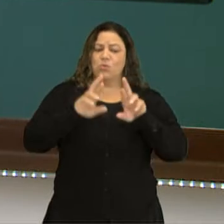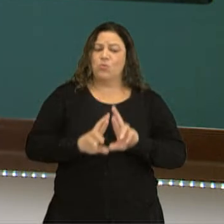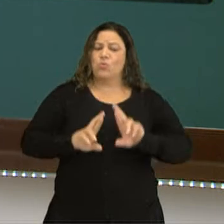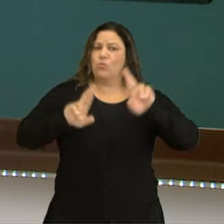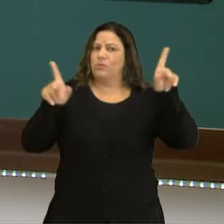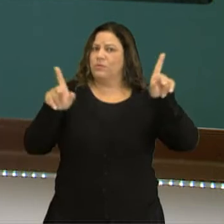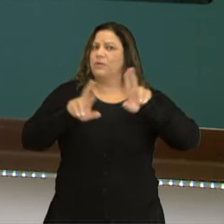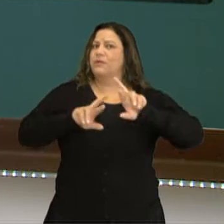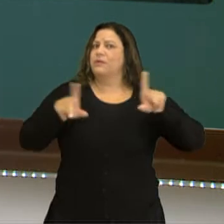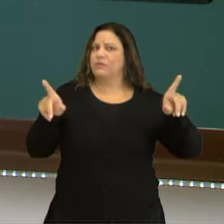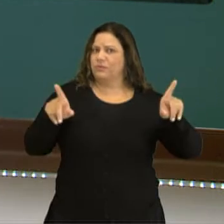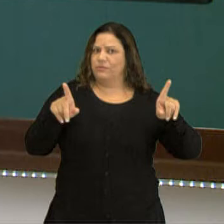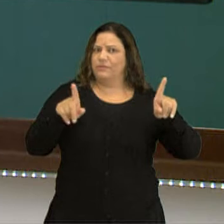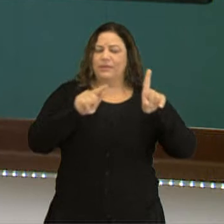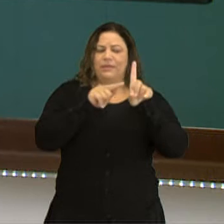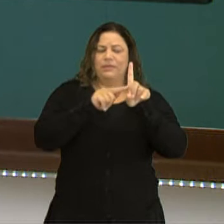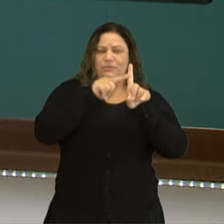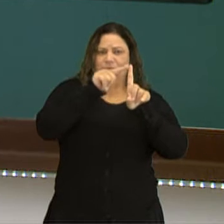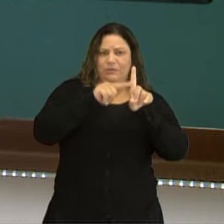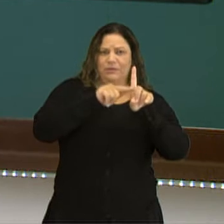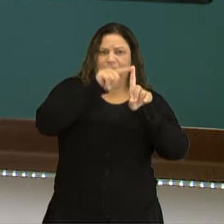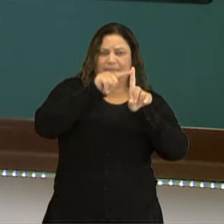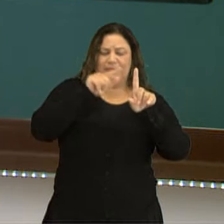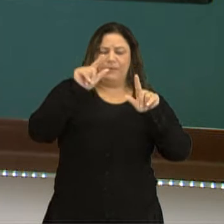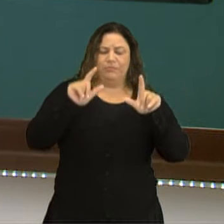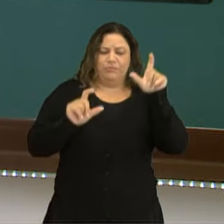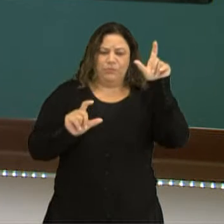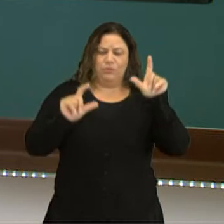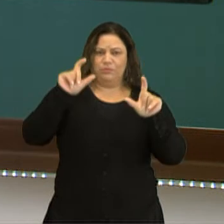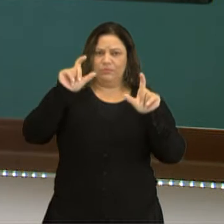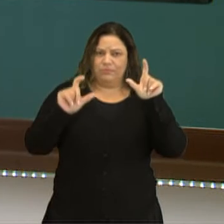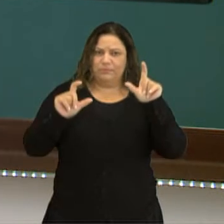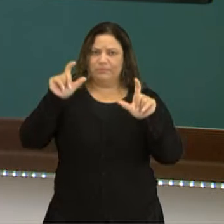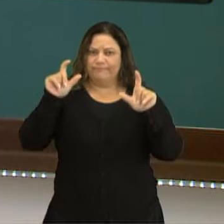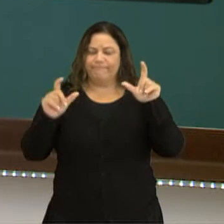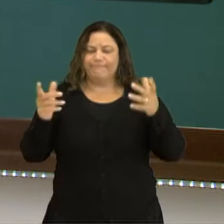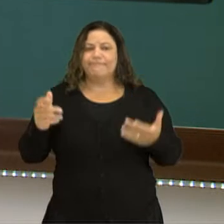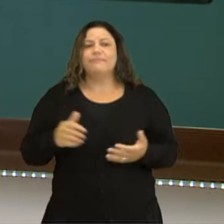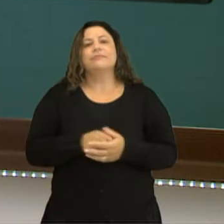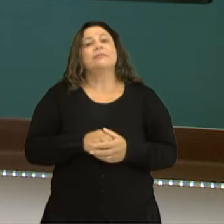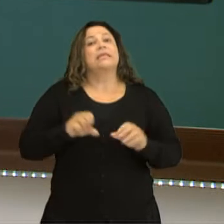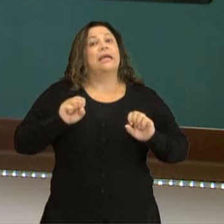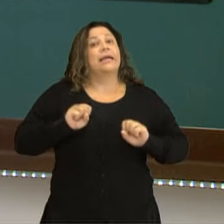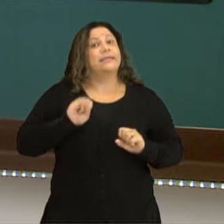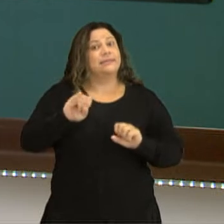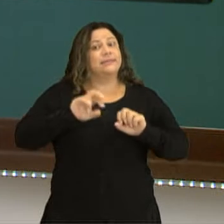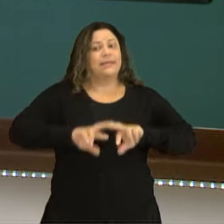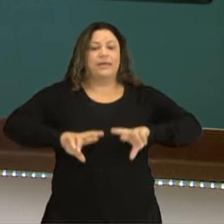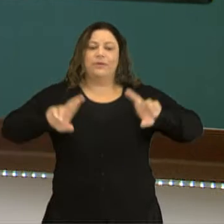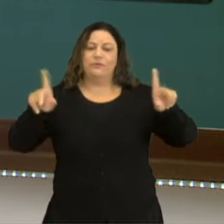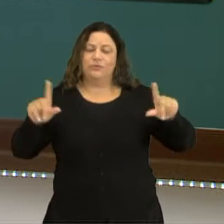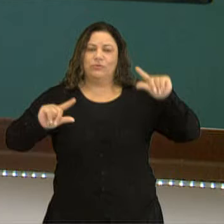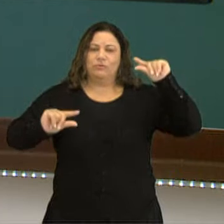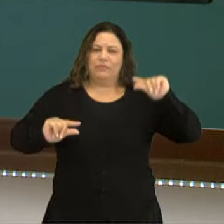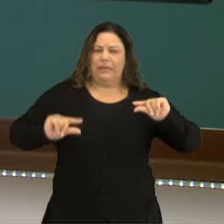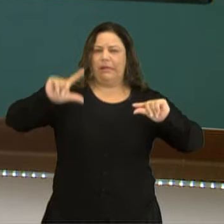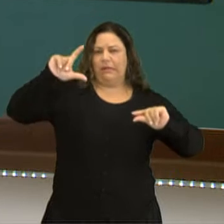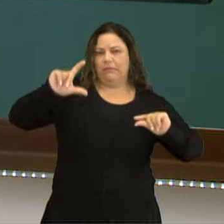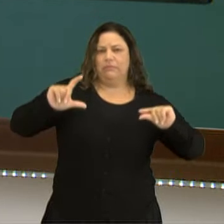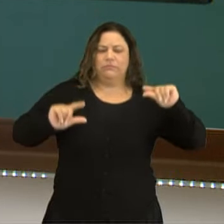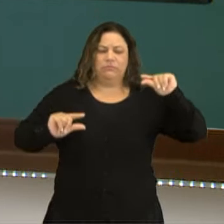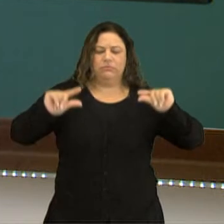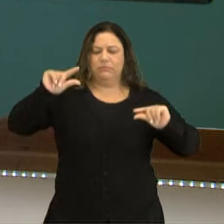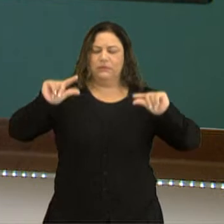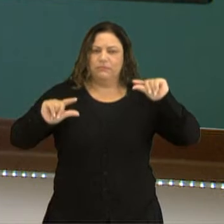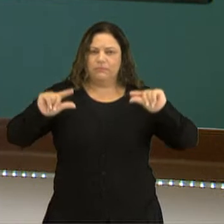diferentes temperaturas, tá? Pessoal, diferentes temperaturas. Se você tem diferentes temperaturas, lembre-se que eu acabei de falar,